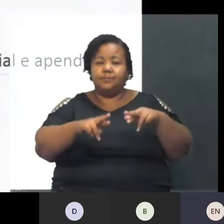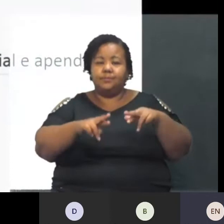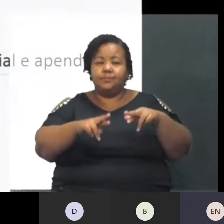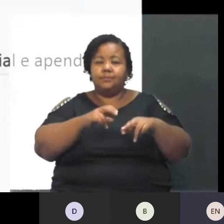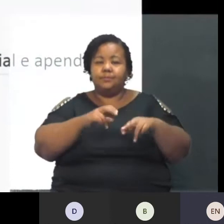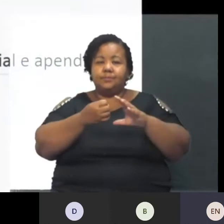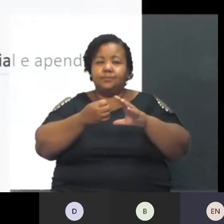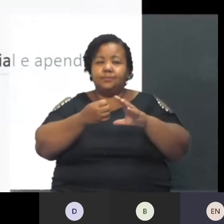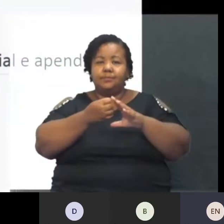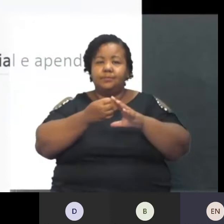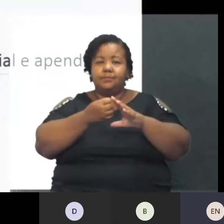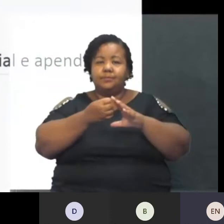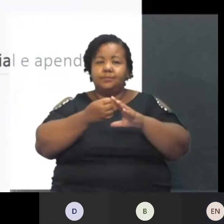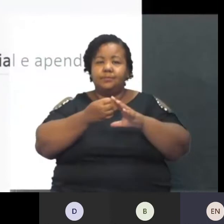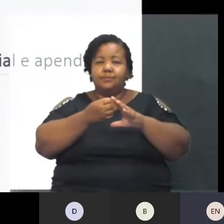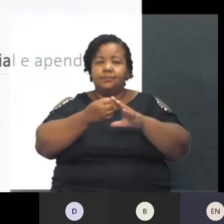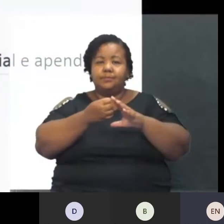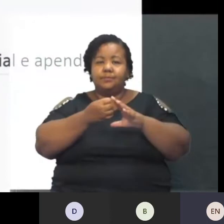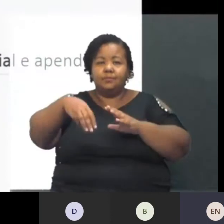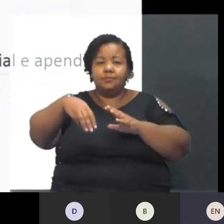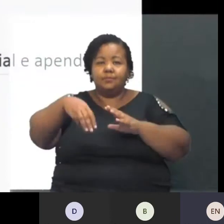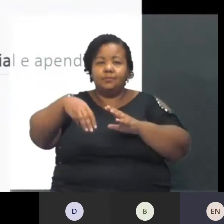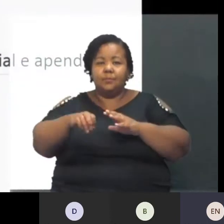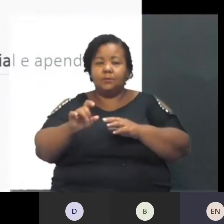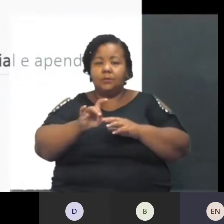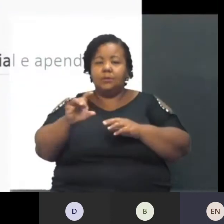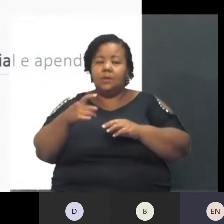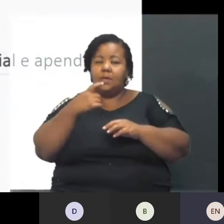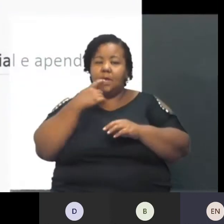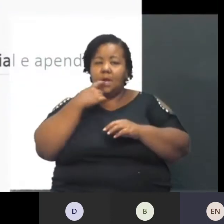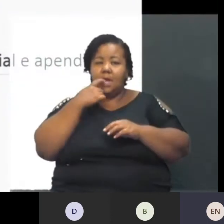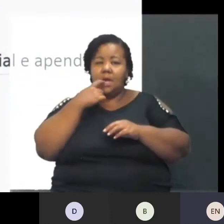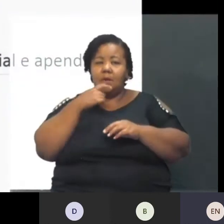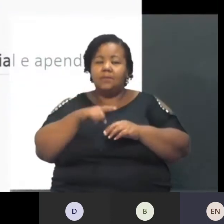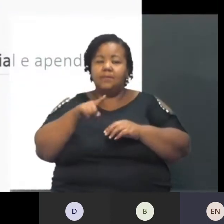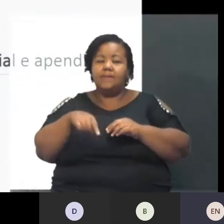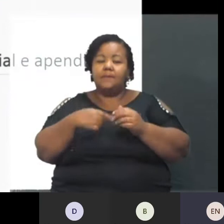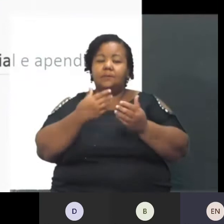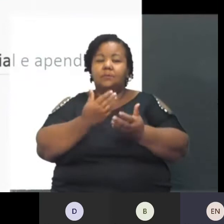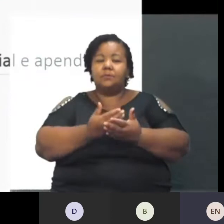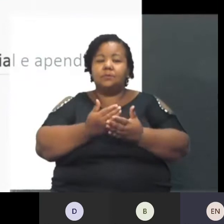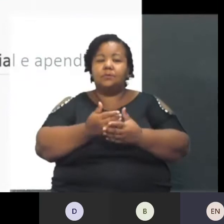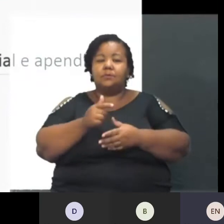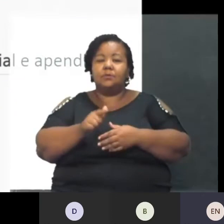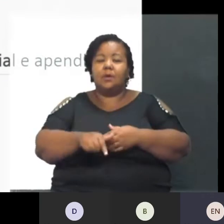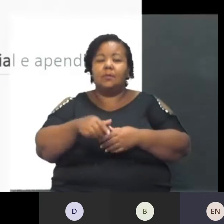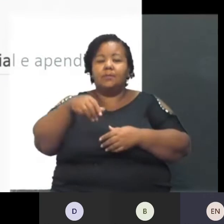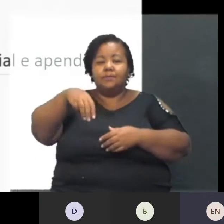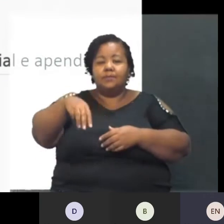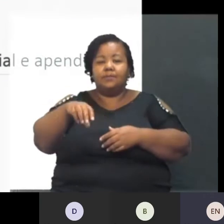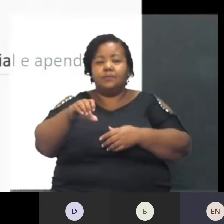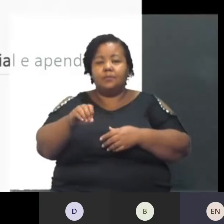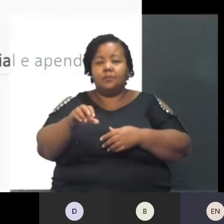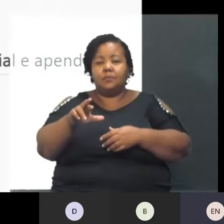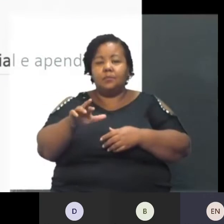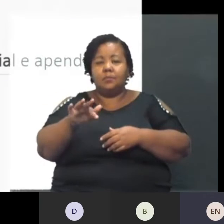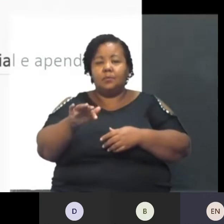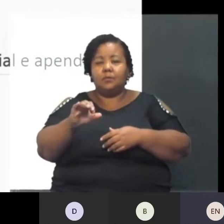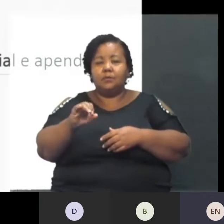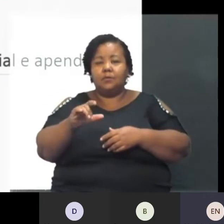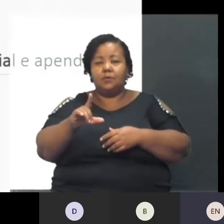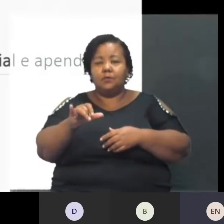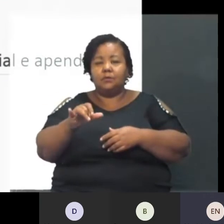características morfológicas e a localização de cada osso. Então, a anatomia vai estudar a morfologia, ou seja,